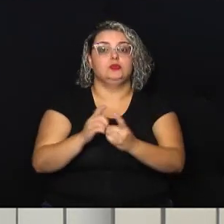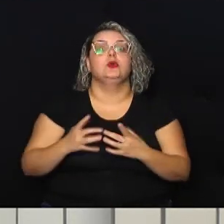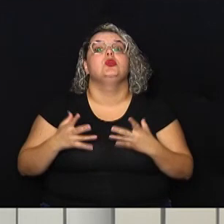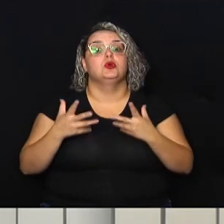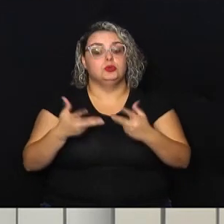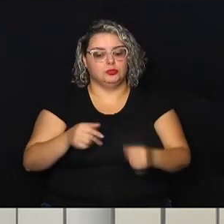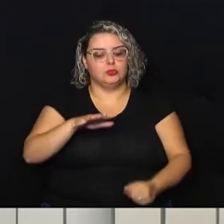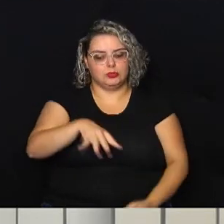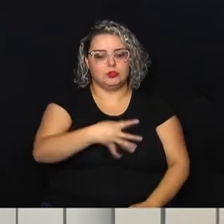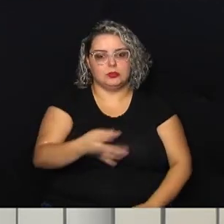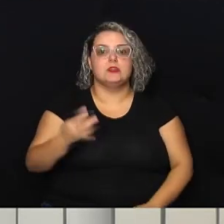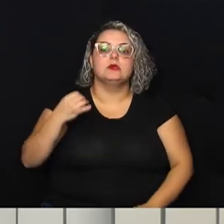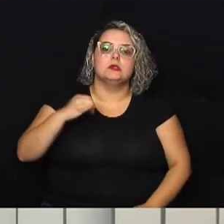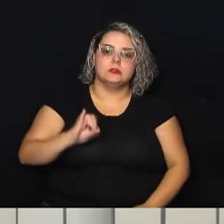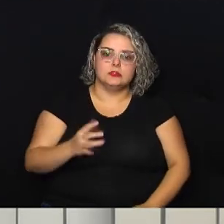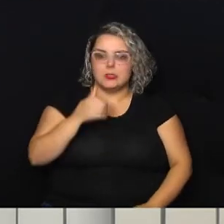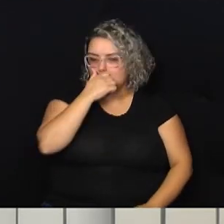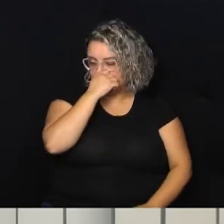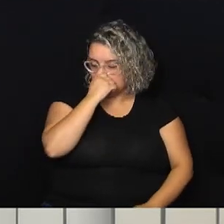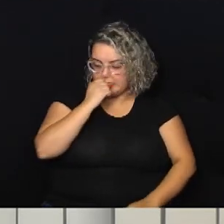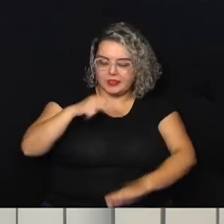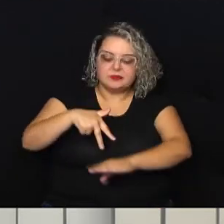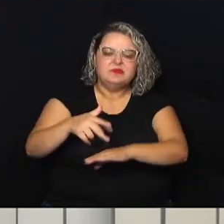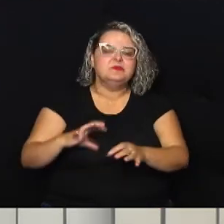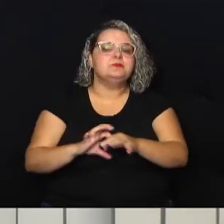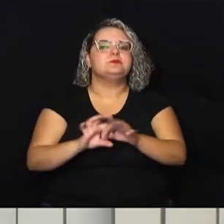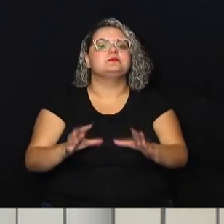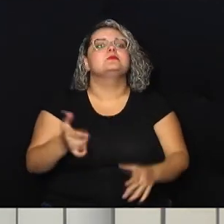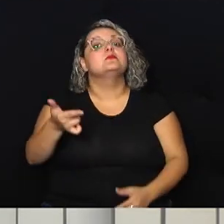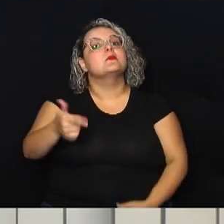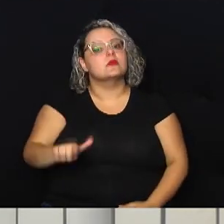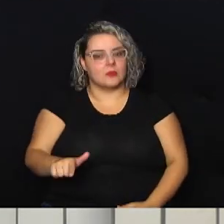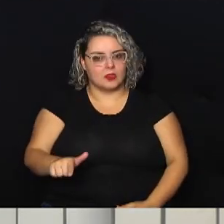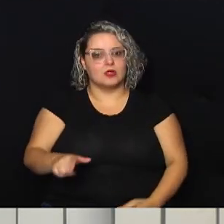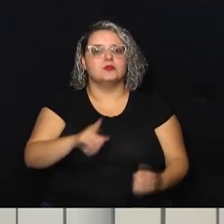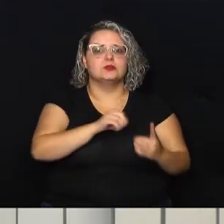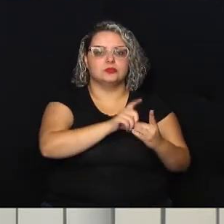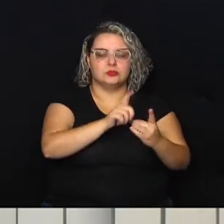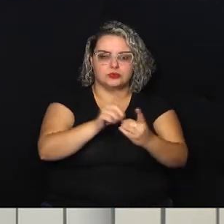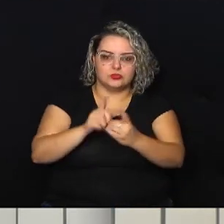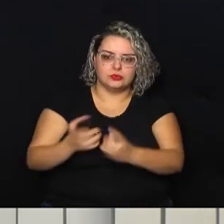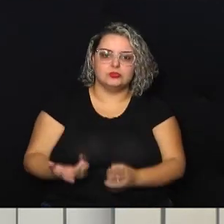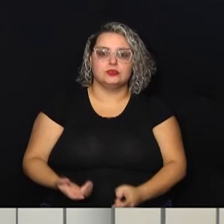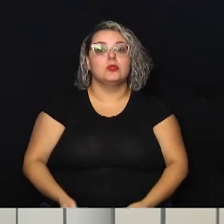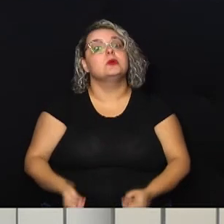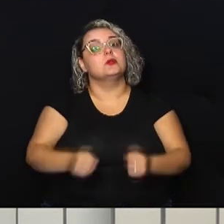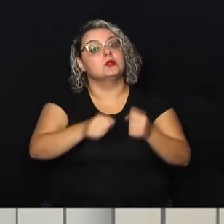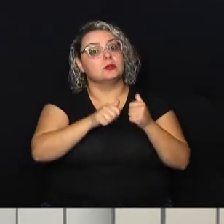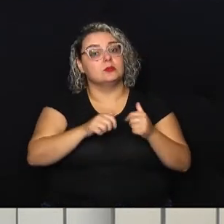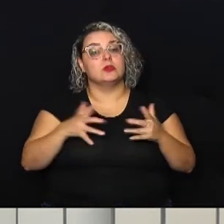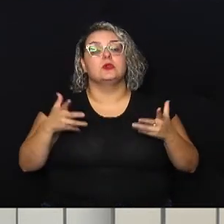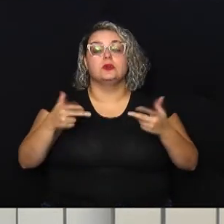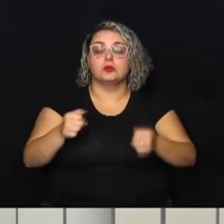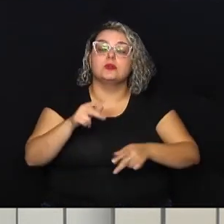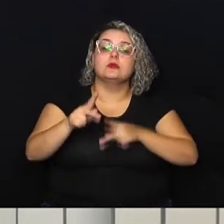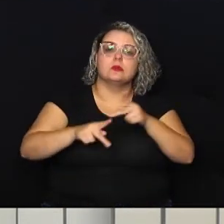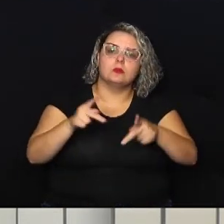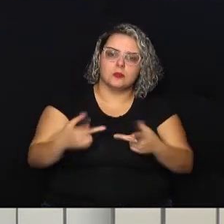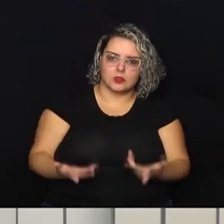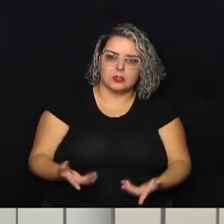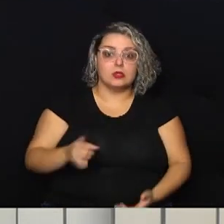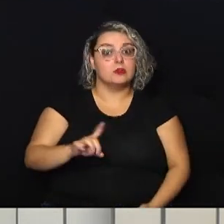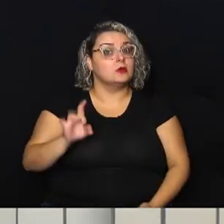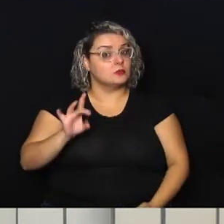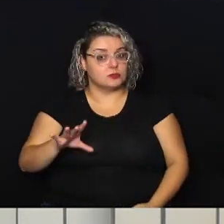escala, se cotizando e assim permitir a continuidade do atendimento que beneficia toda a população, não só